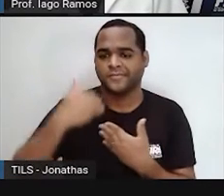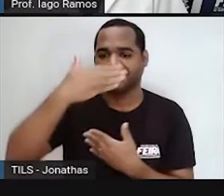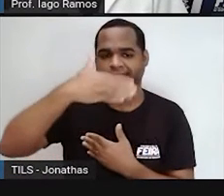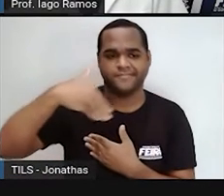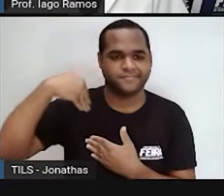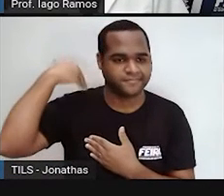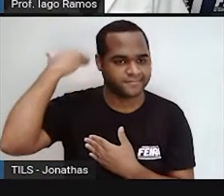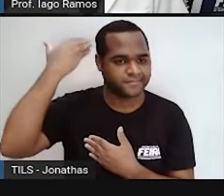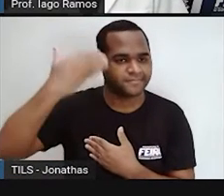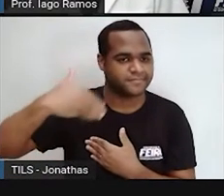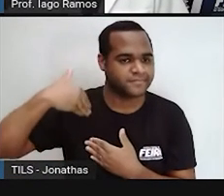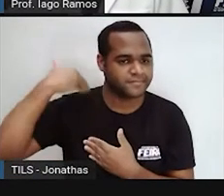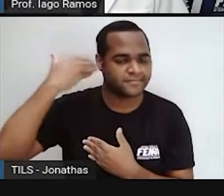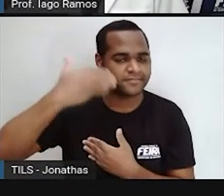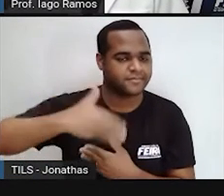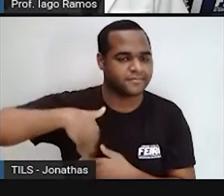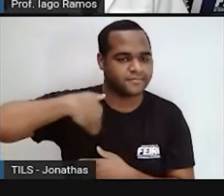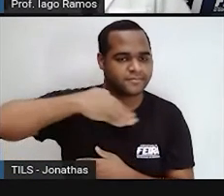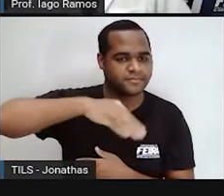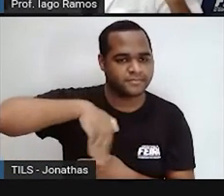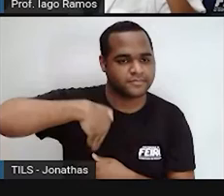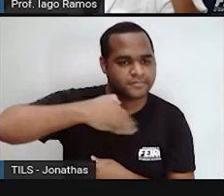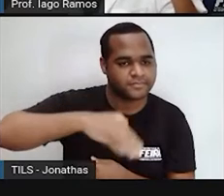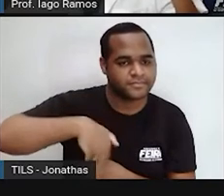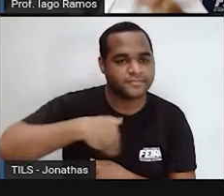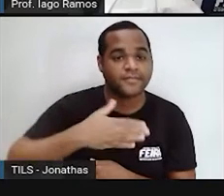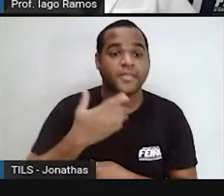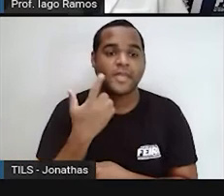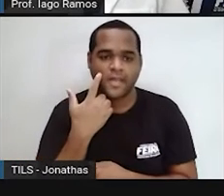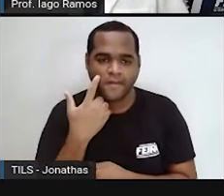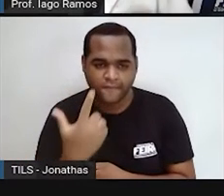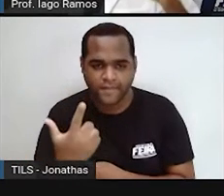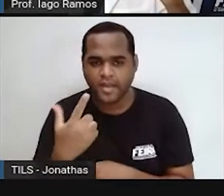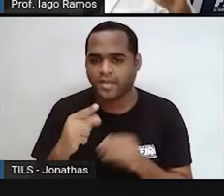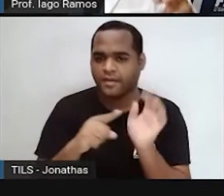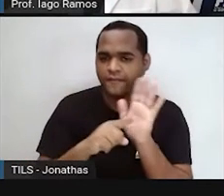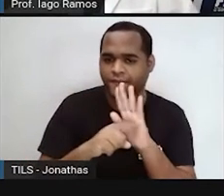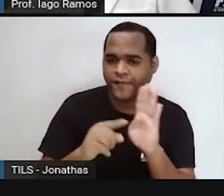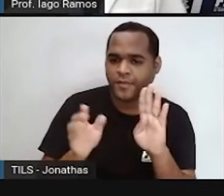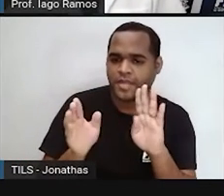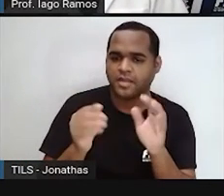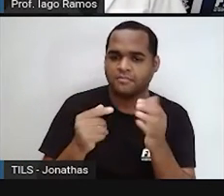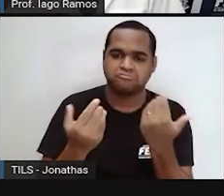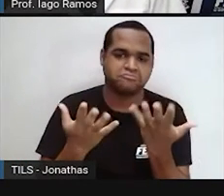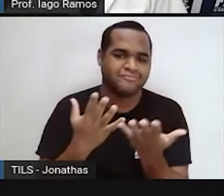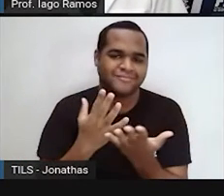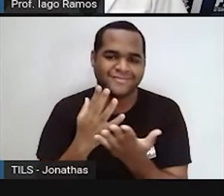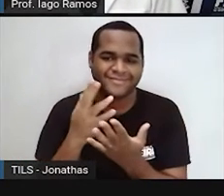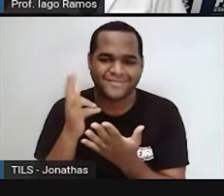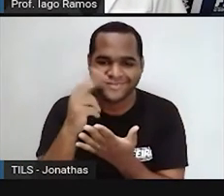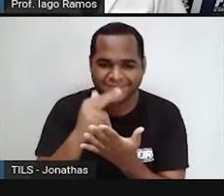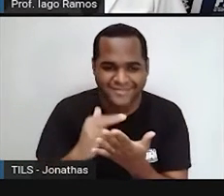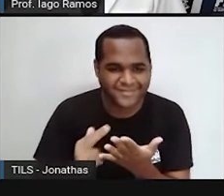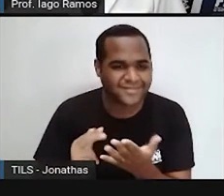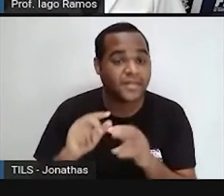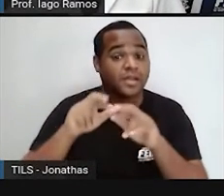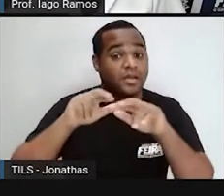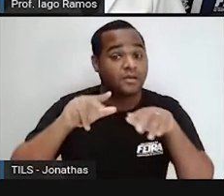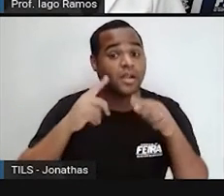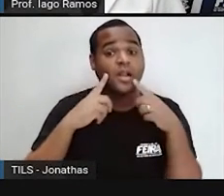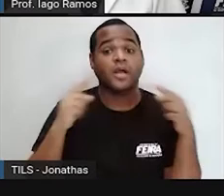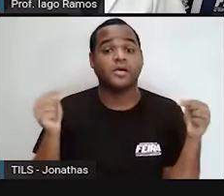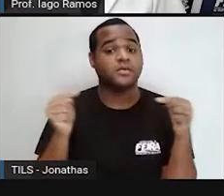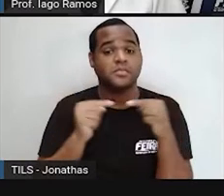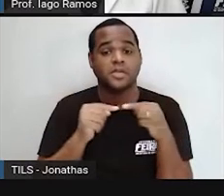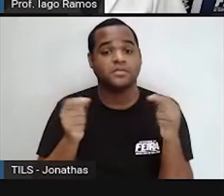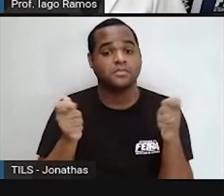mumificados né as famosas múmias que a gente vê nos filmes nos desenhos tá então ela se